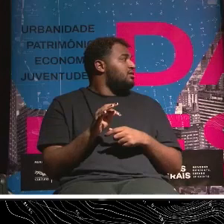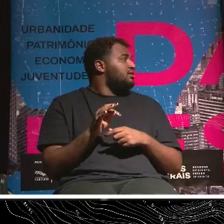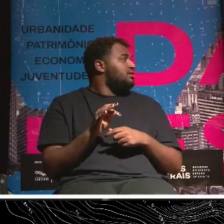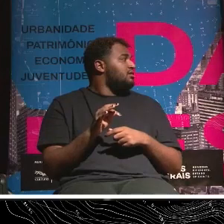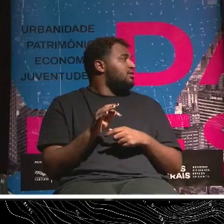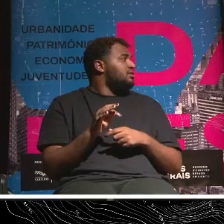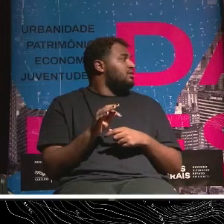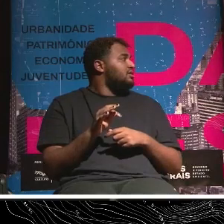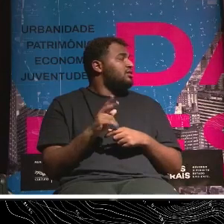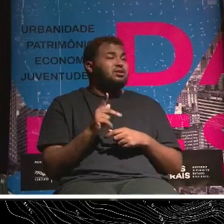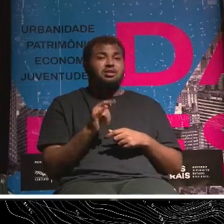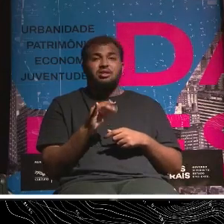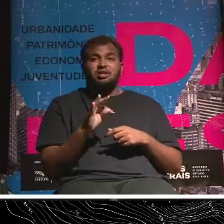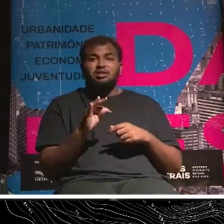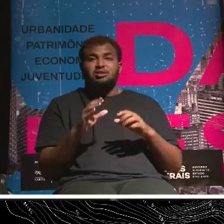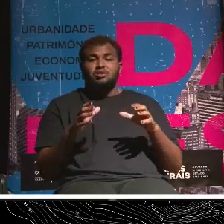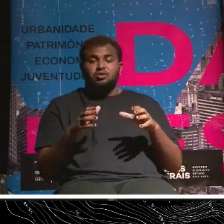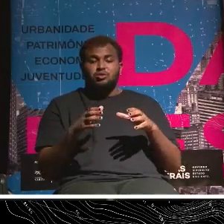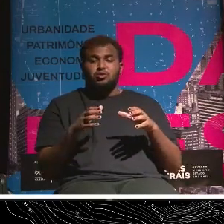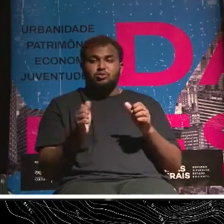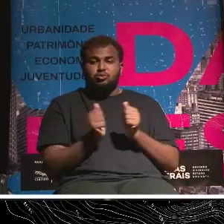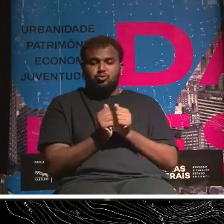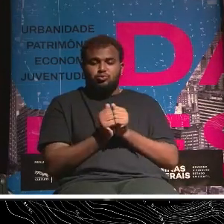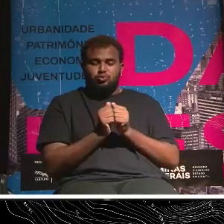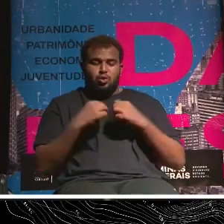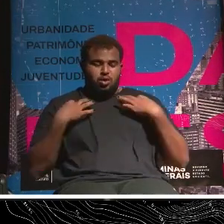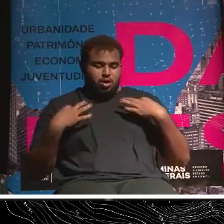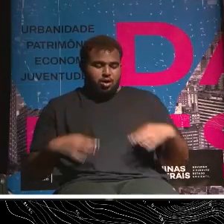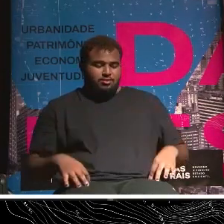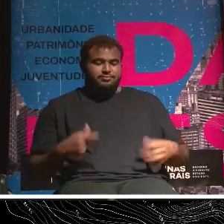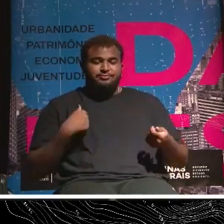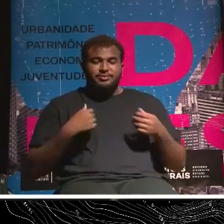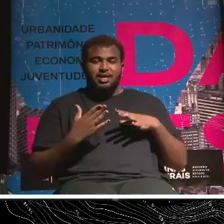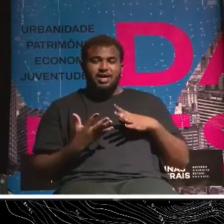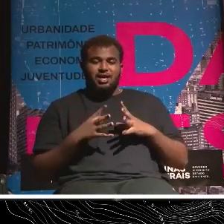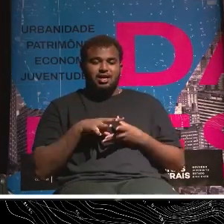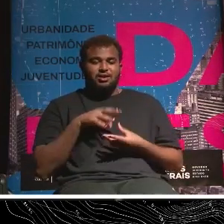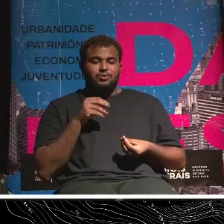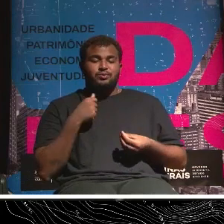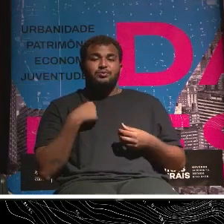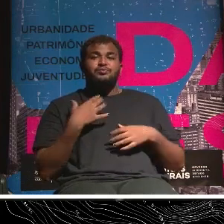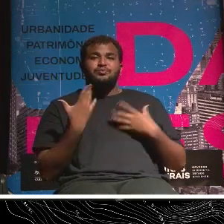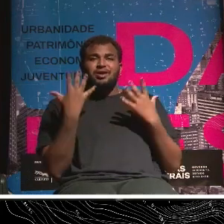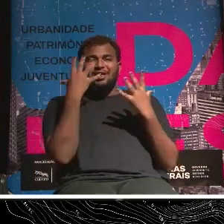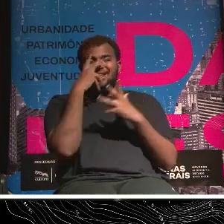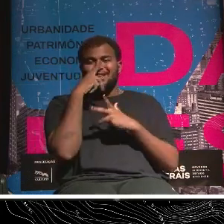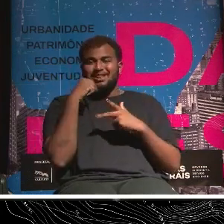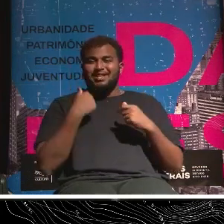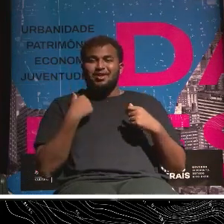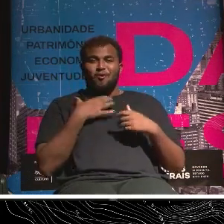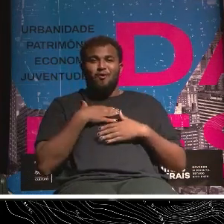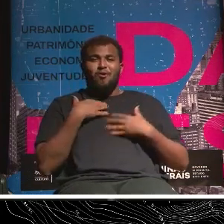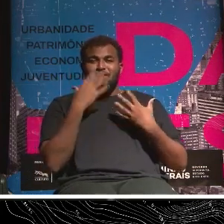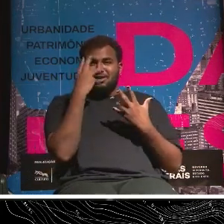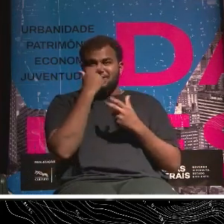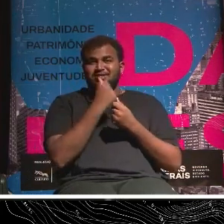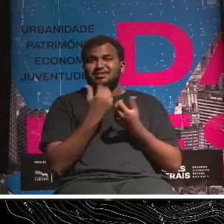se fosse um conjuntinho que você vai combinando, e aí você vai para o baile. Assim. Eu tenho um kit muito lindo, lógico que não é